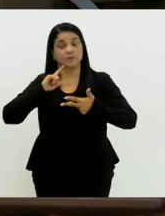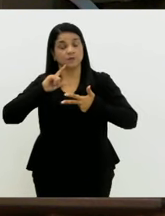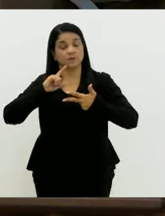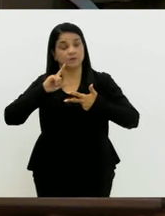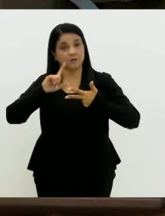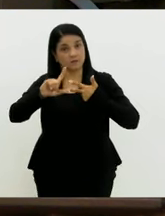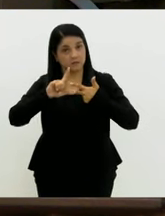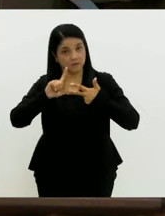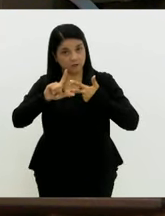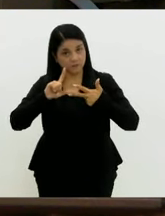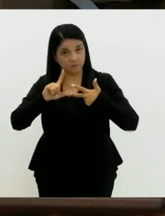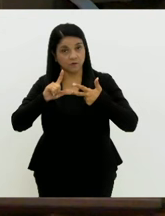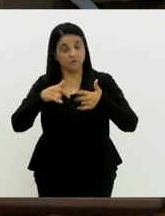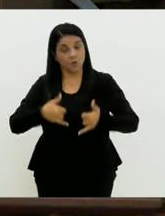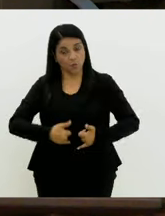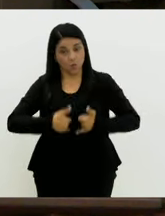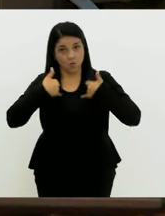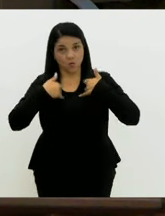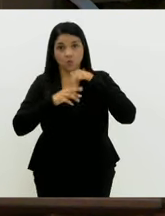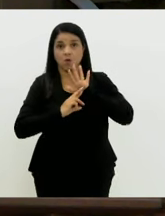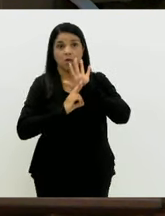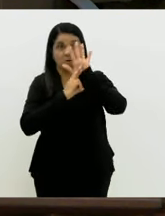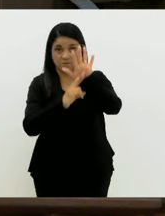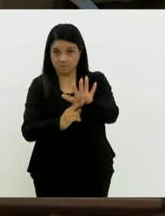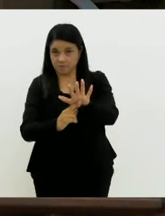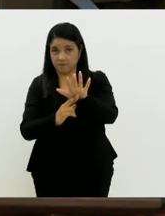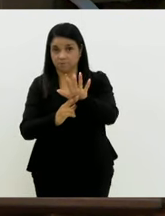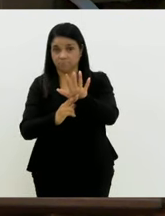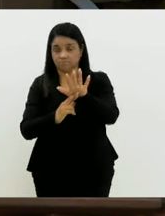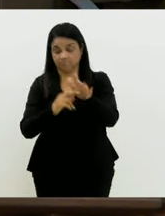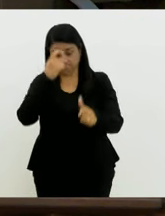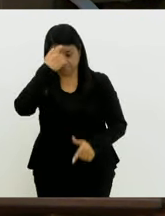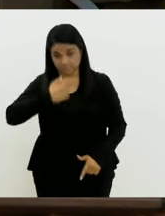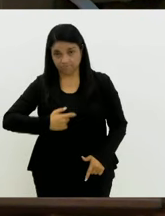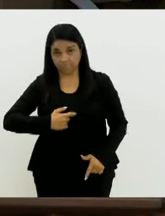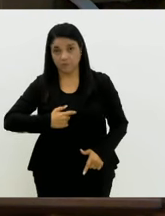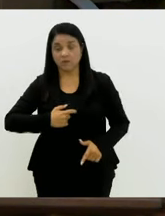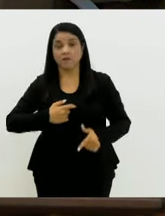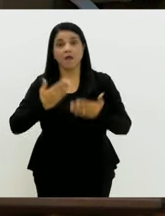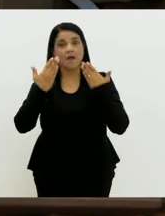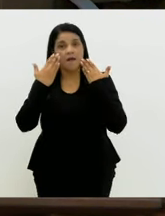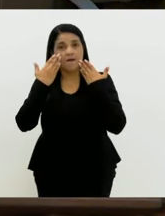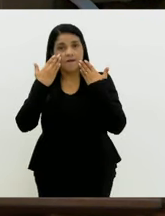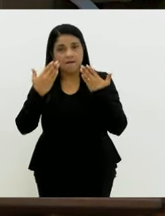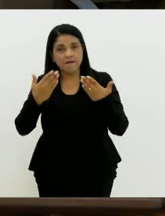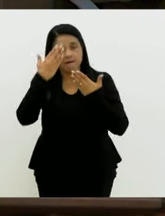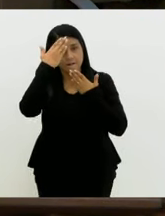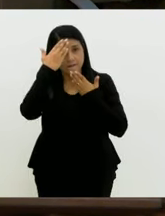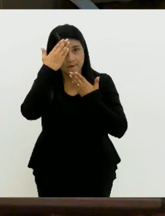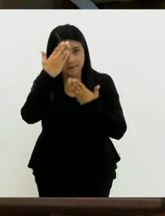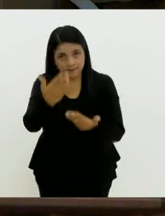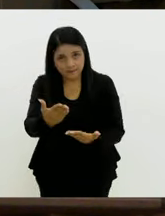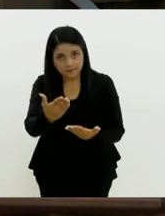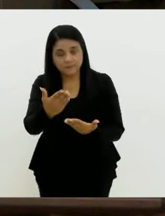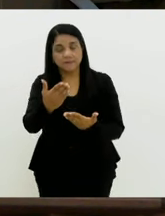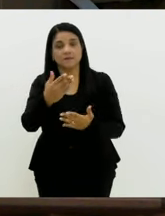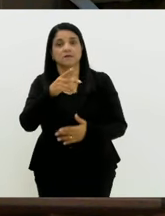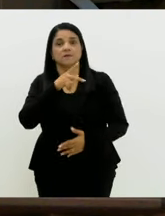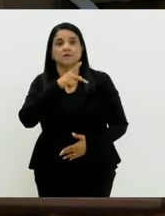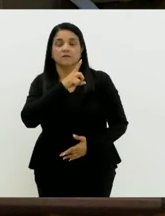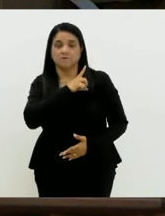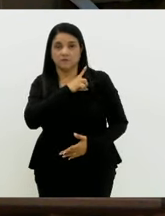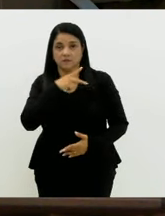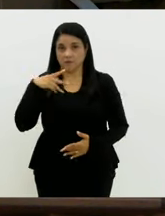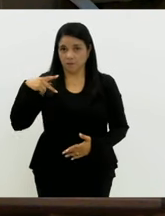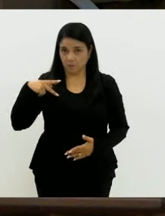de representar, eu gostaria publicamente de agradecer à Defensoria Pública do Estado do Rio